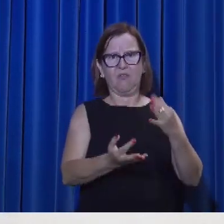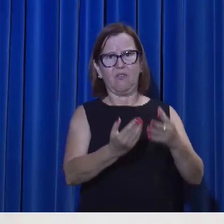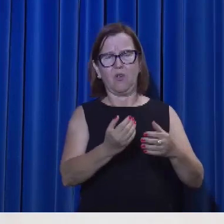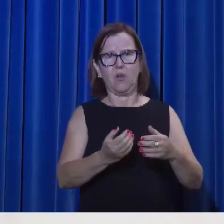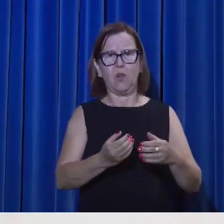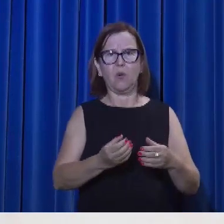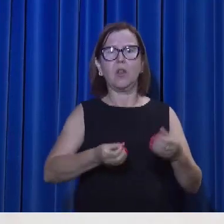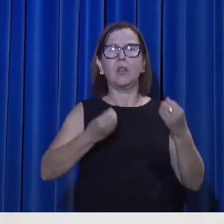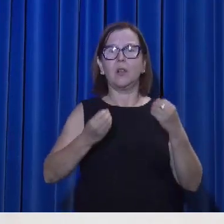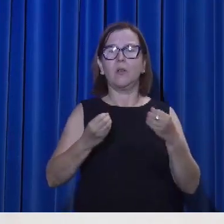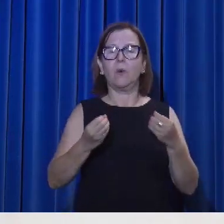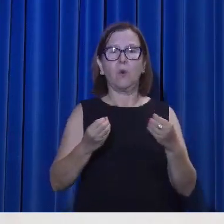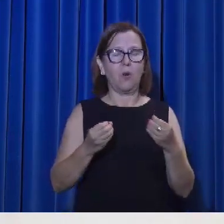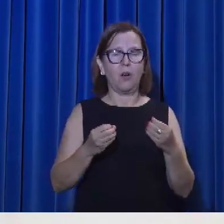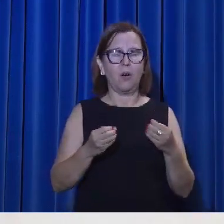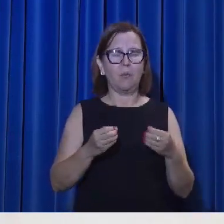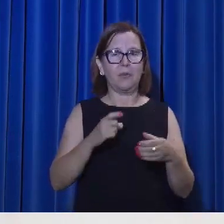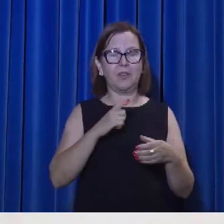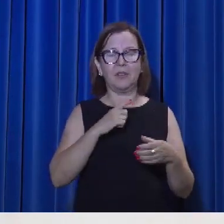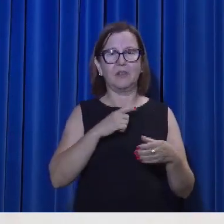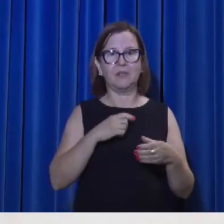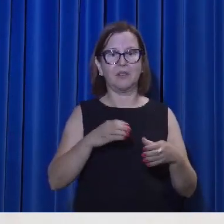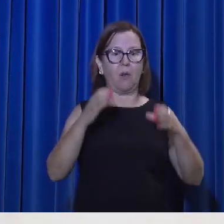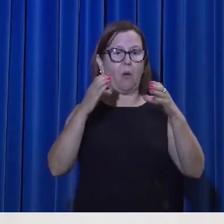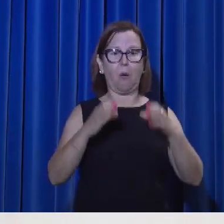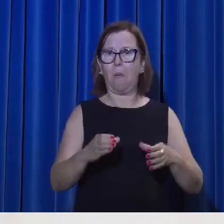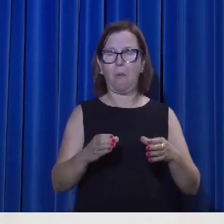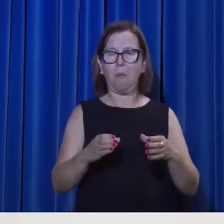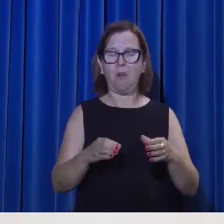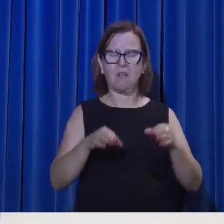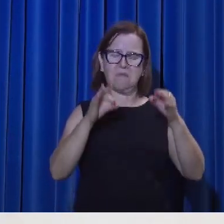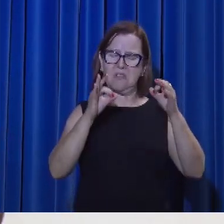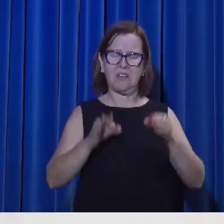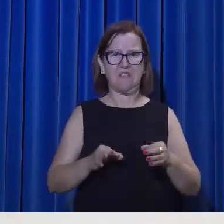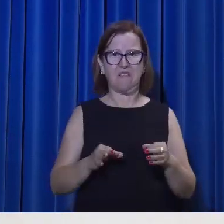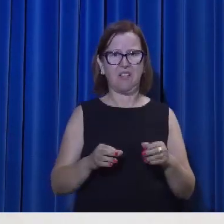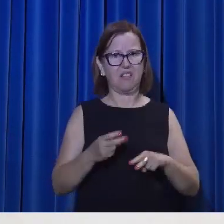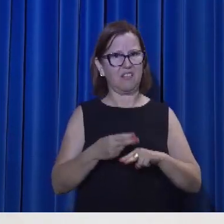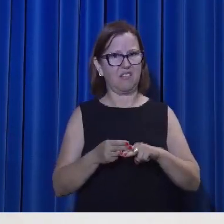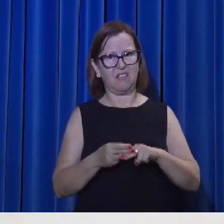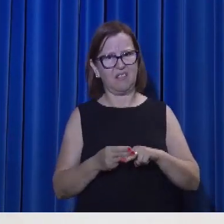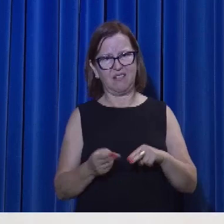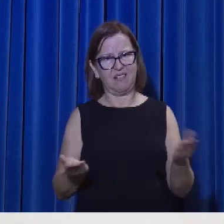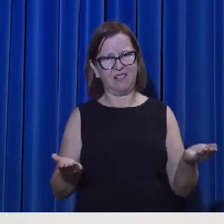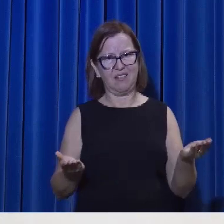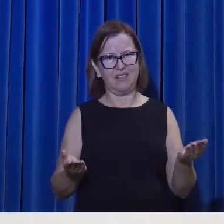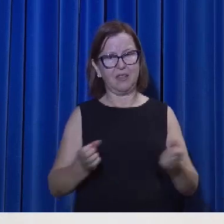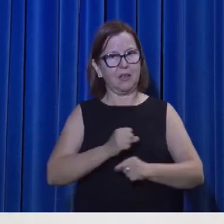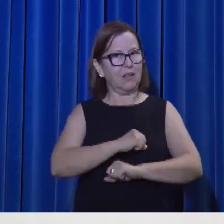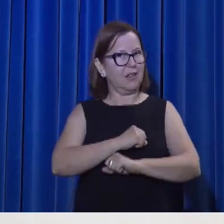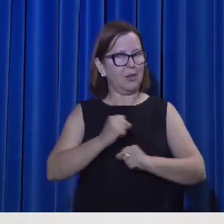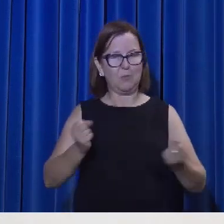e criou-se isso aqui, que nós temos hoje.